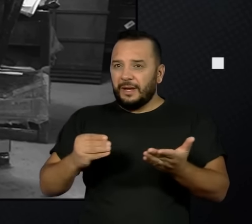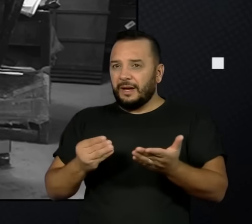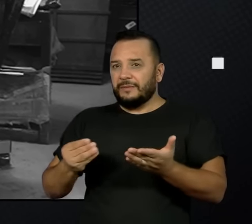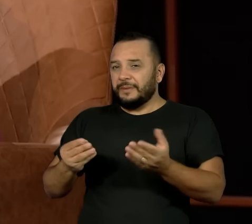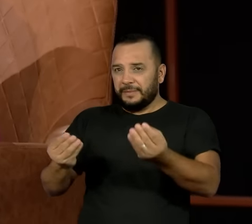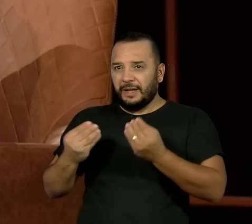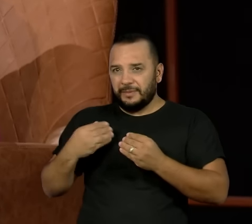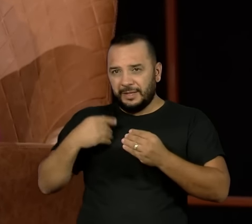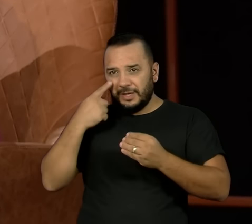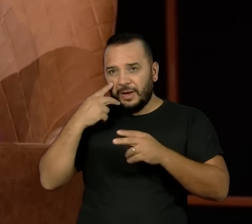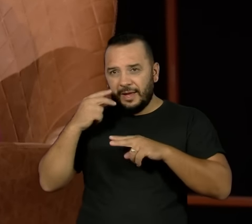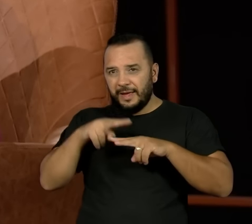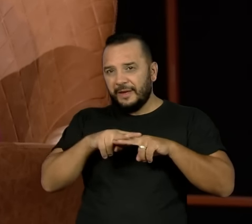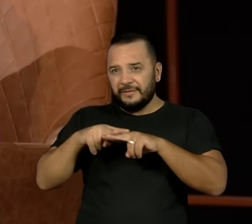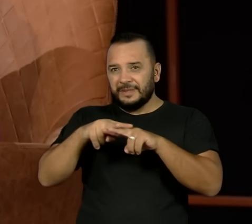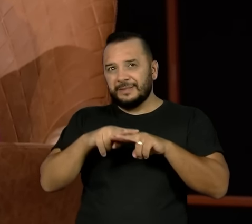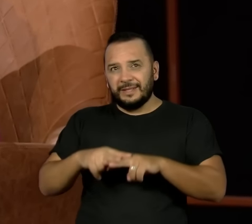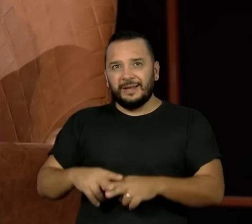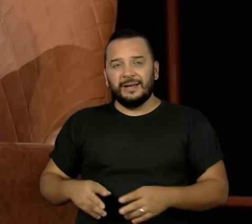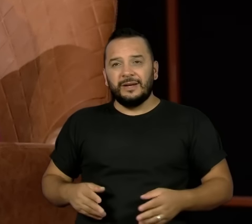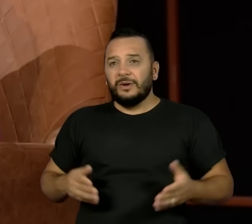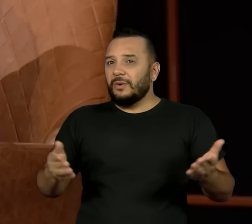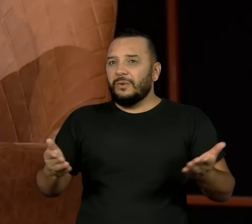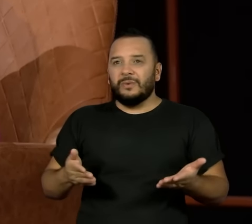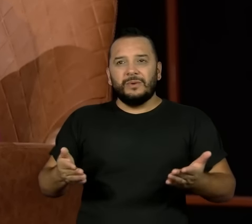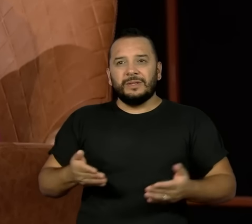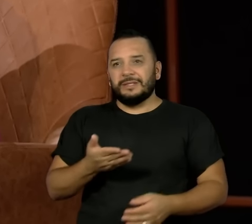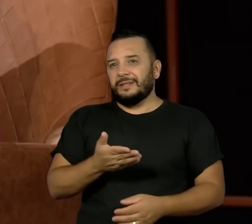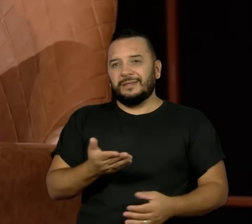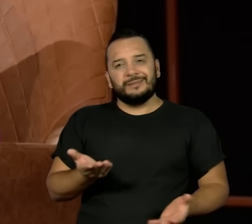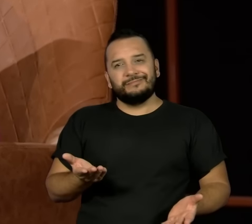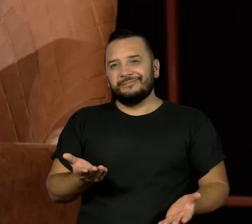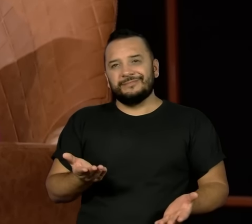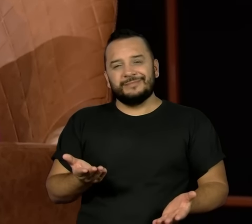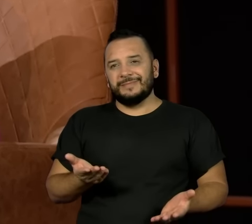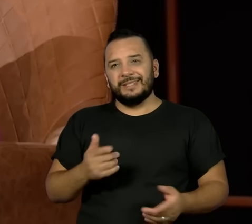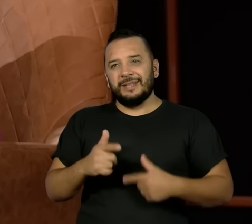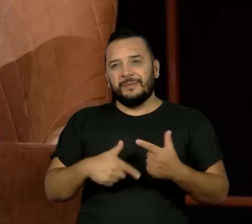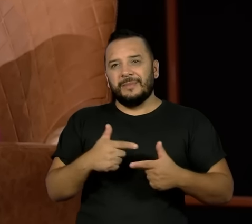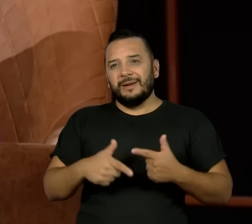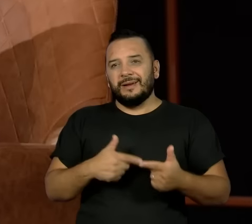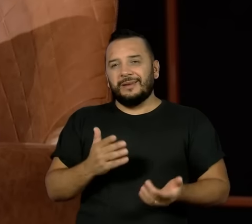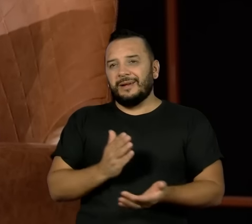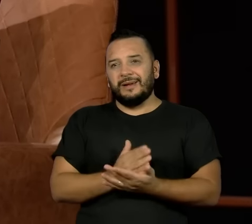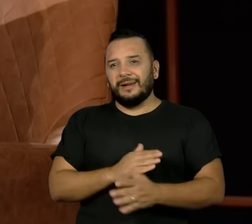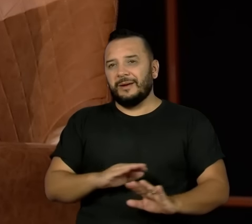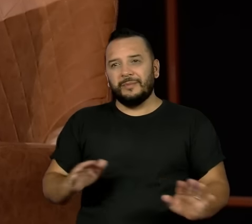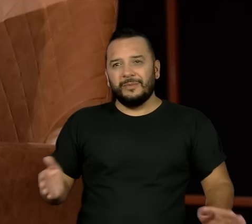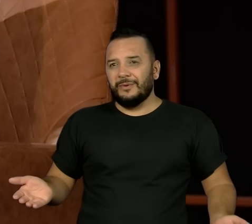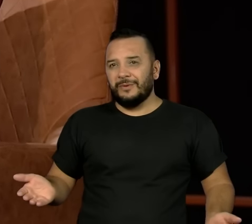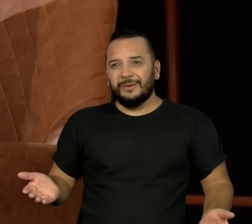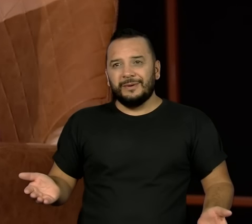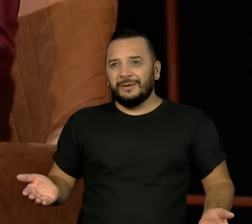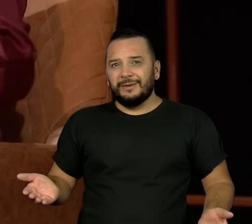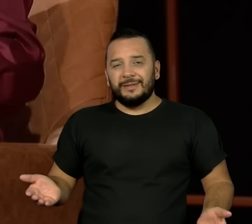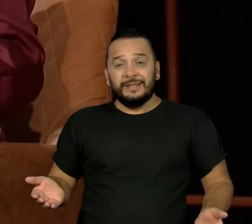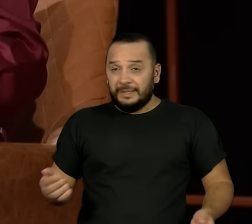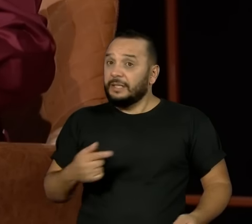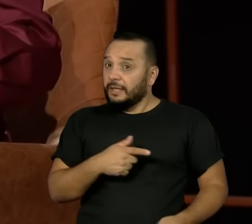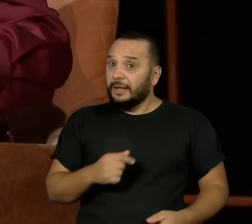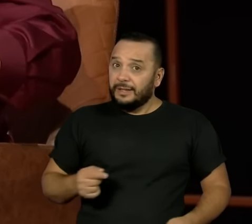eu. Sabe, esse cara, quem precisa de um cara assim? Quem precisa de um cara assim? E ele é uma coisa fantástica, parecia um